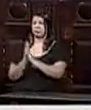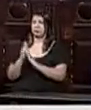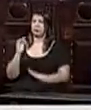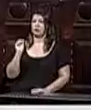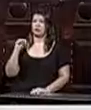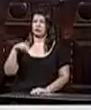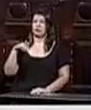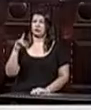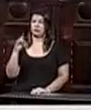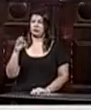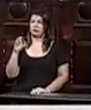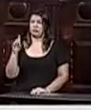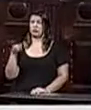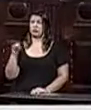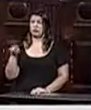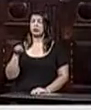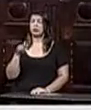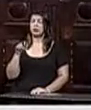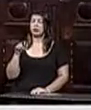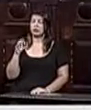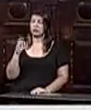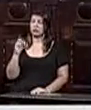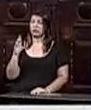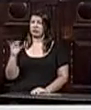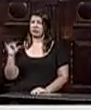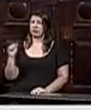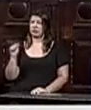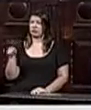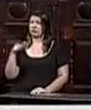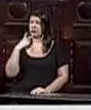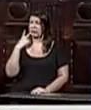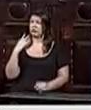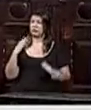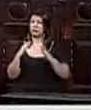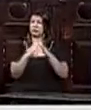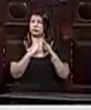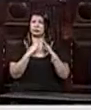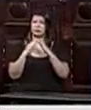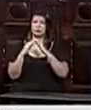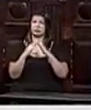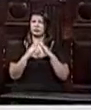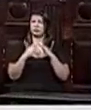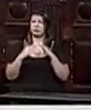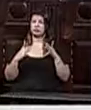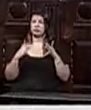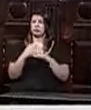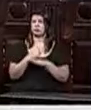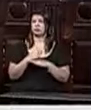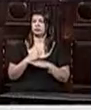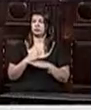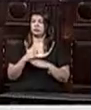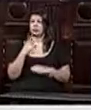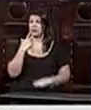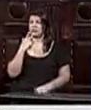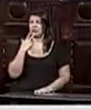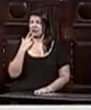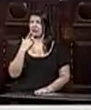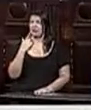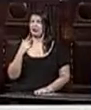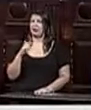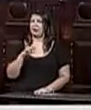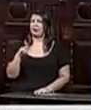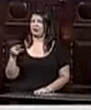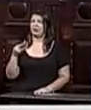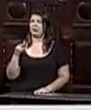vem dizendo aqui que esta ocupação vem aqui palavras atribuídas